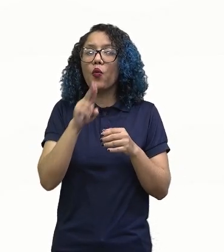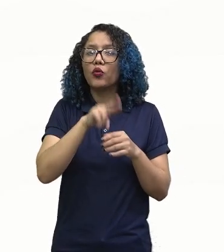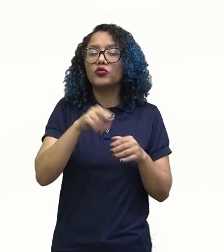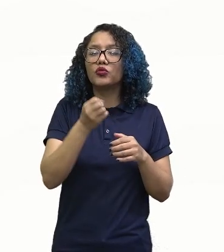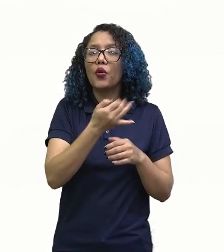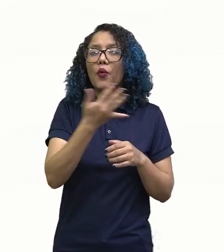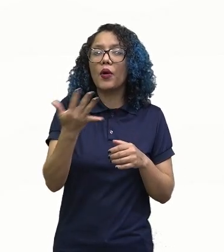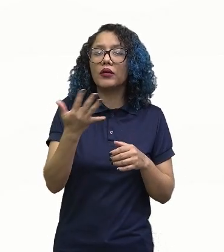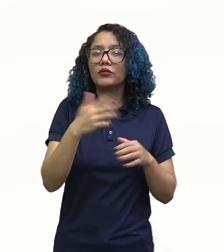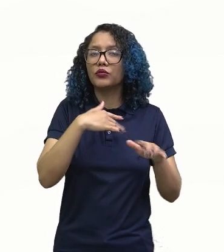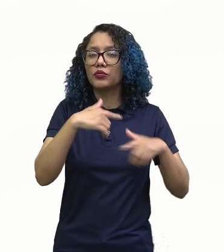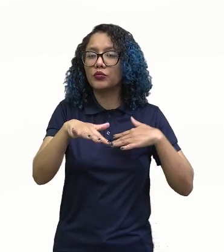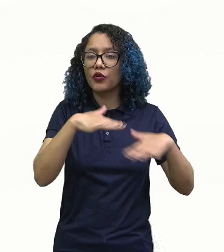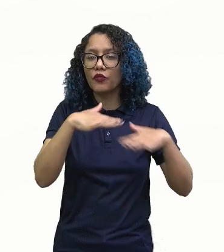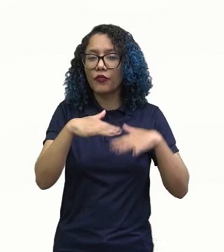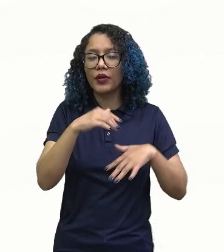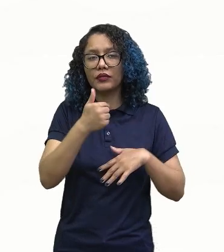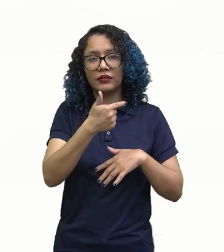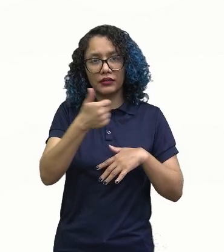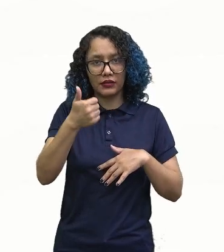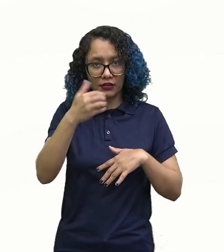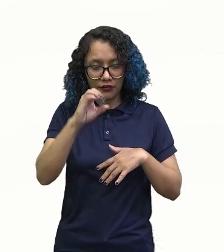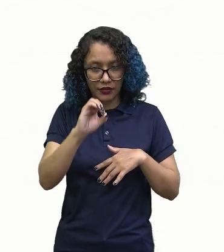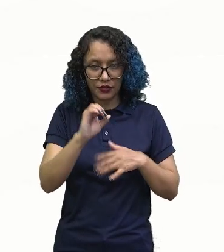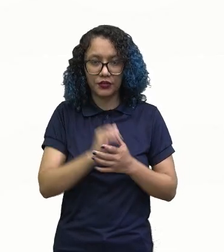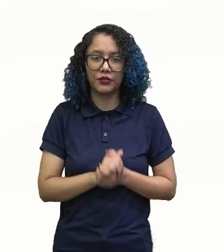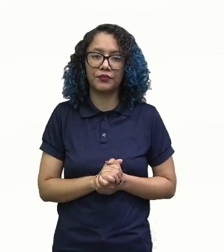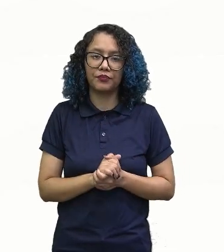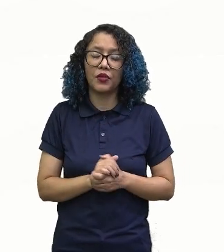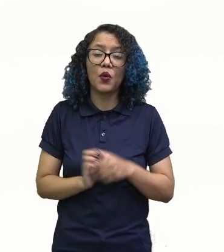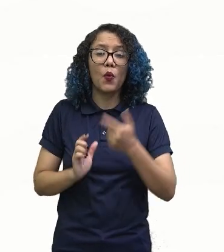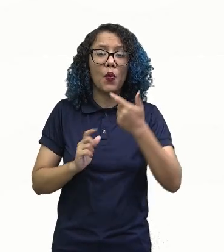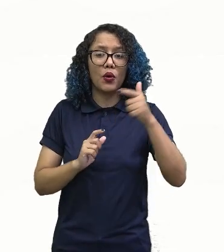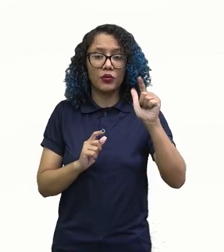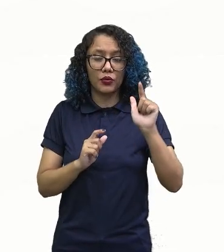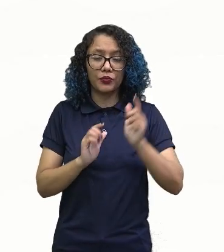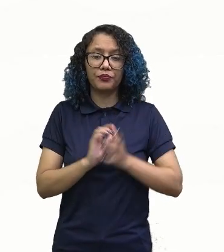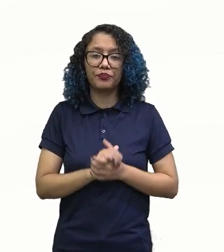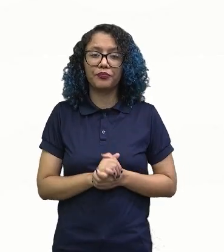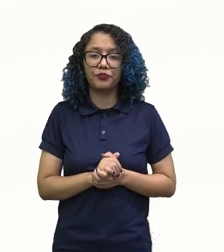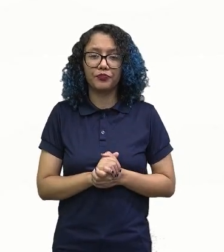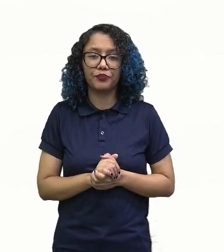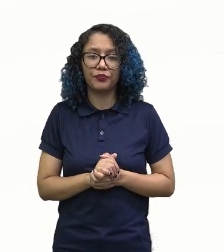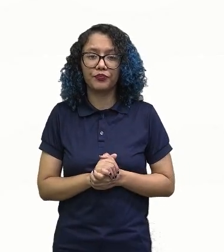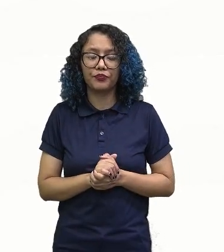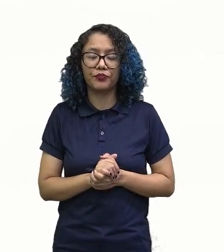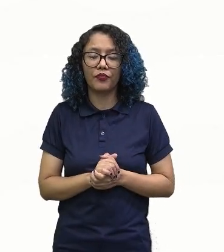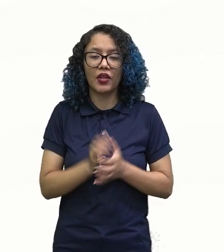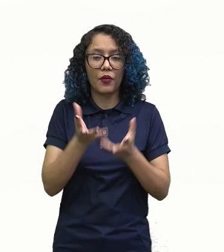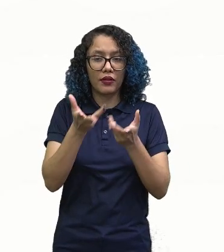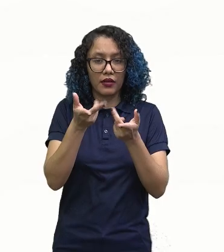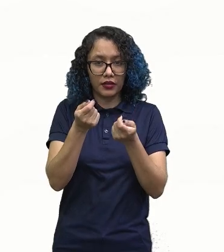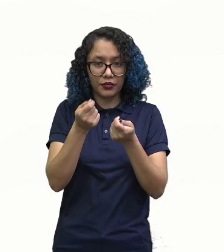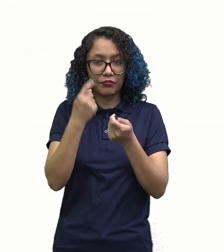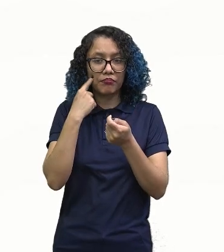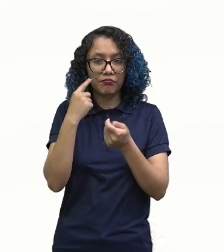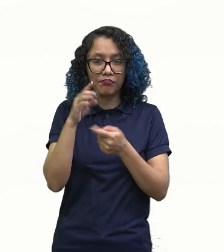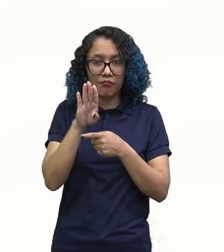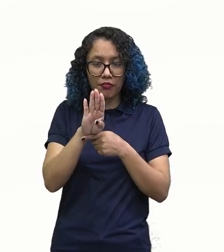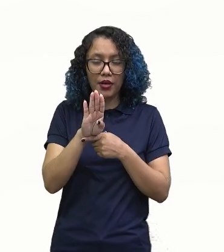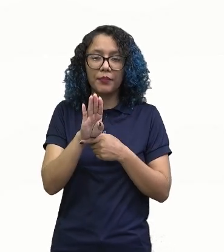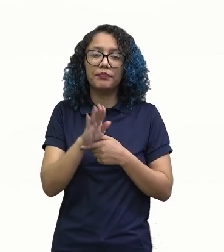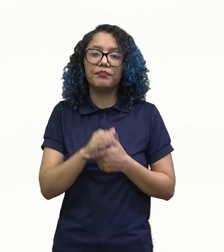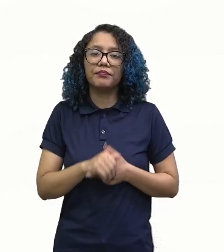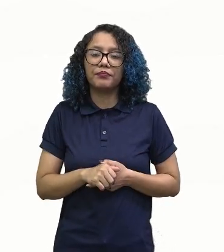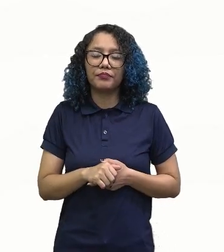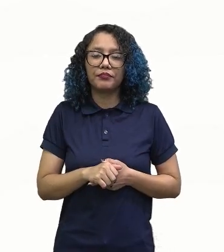300 de 180. E para calcular o rendimento, eu vou dividir aqui o trabalho, ó, o trabalho foi